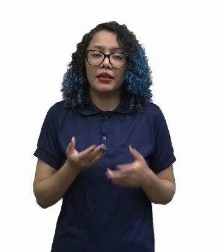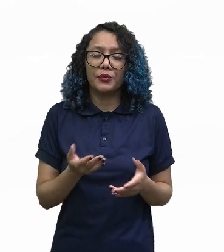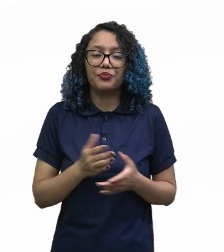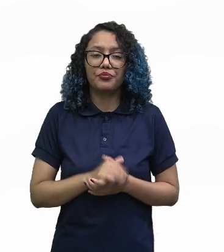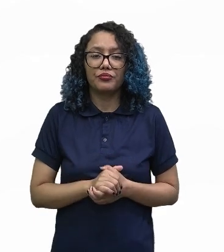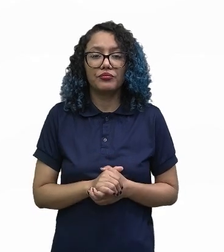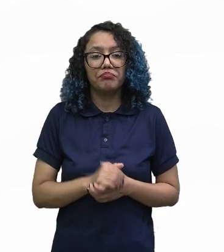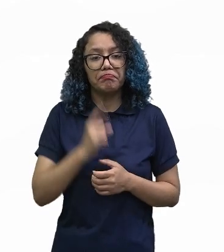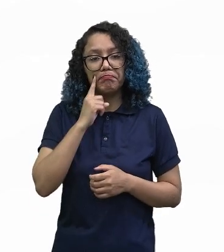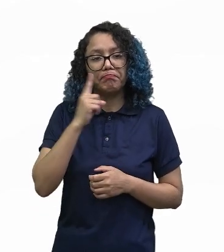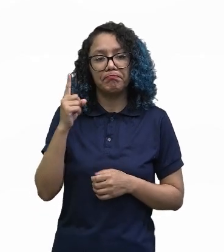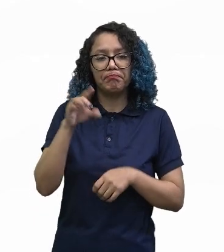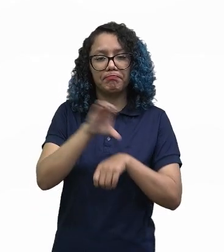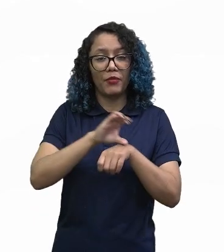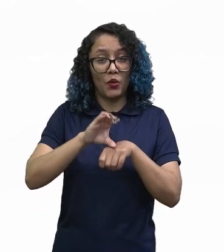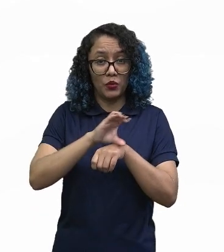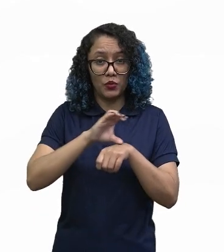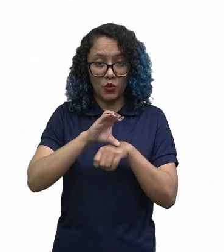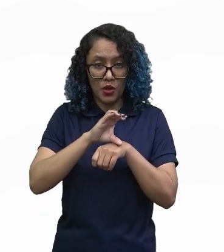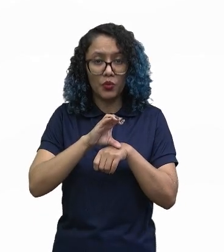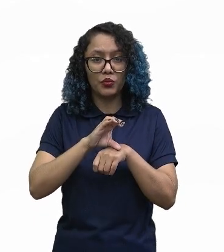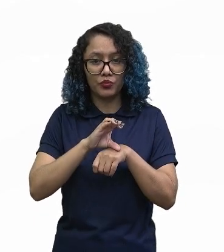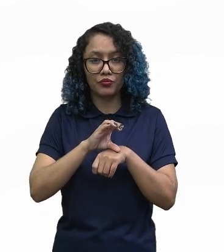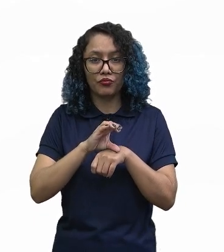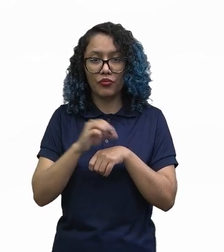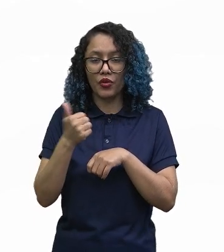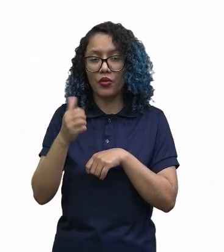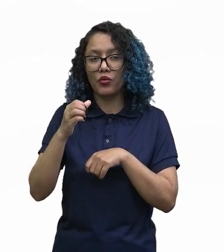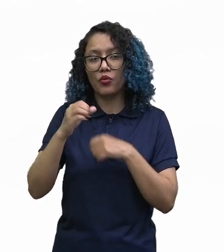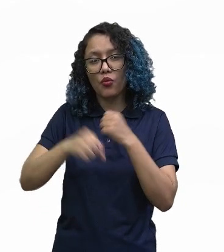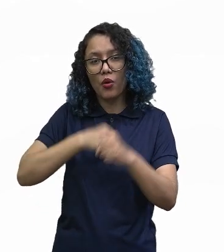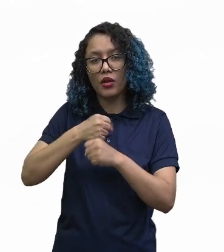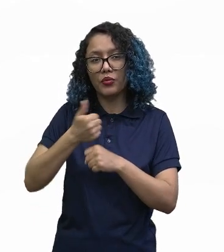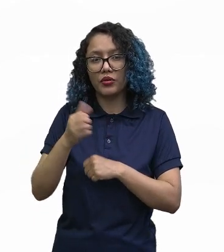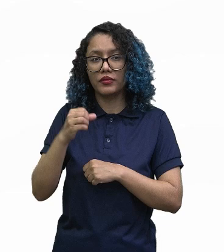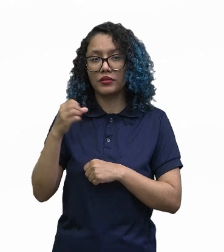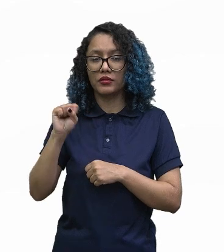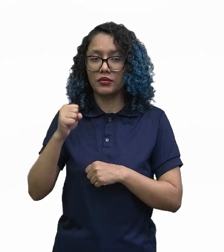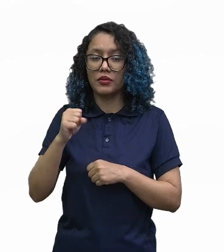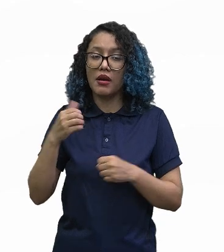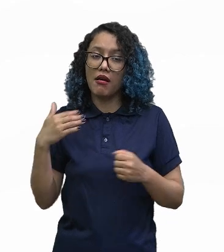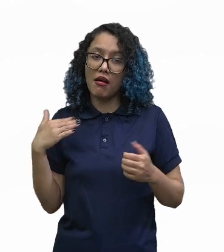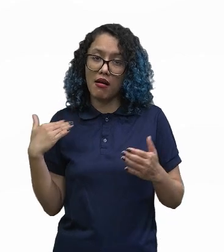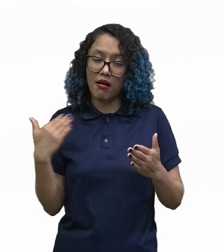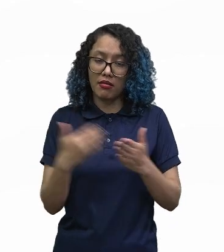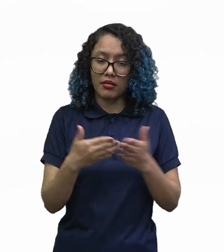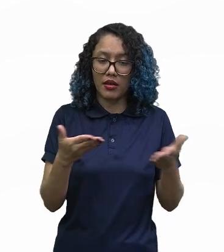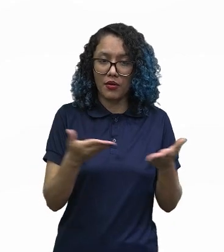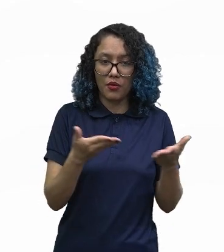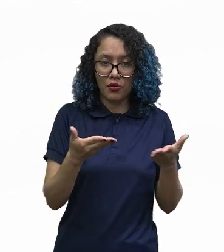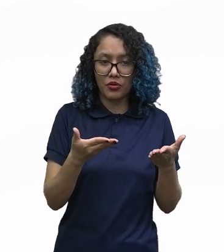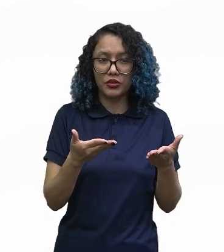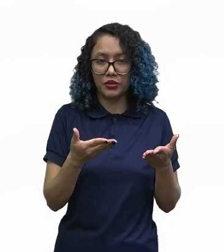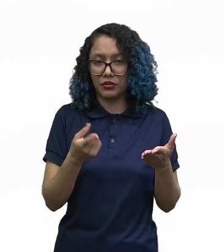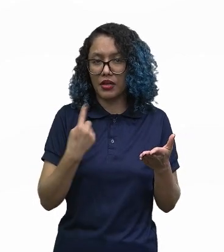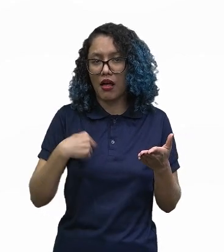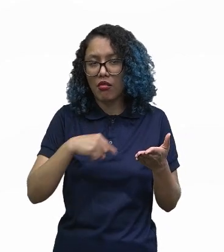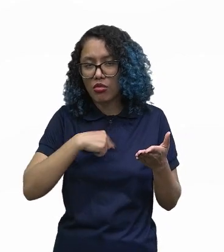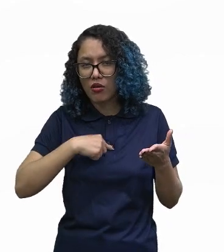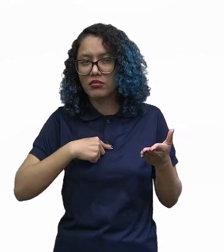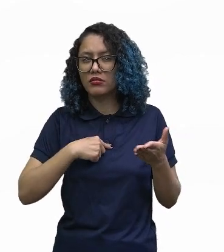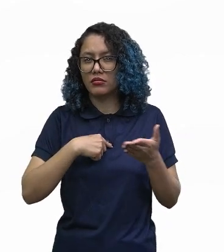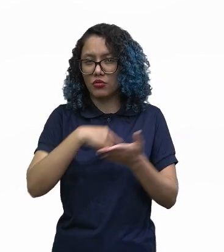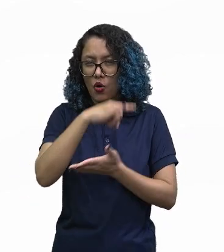de 1988, que é até então, né, a nossa Carta Magna,